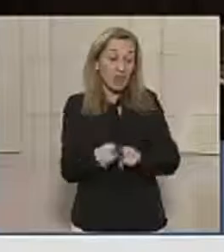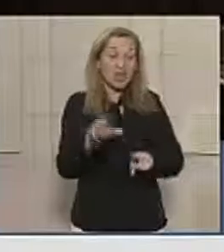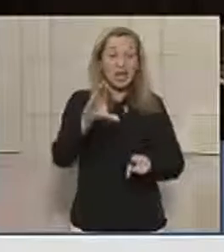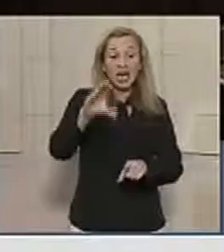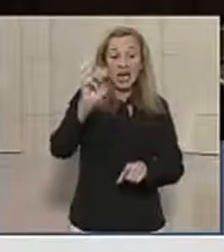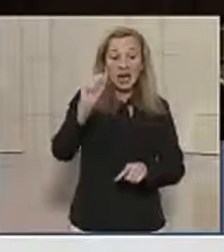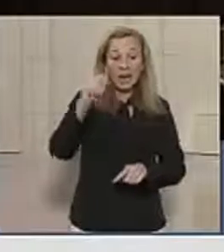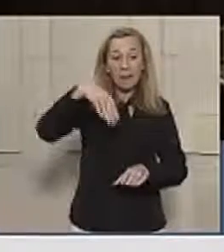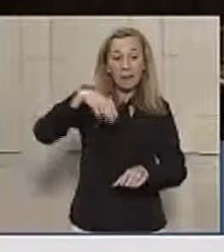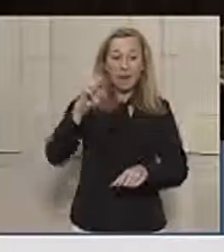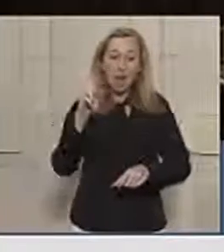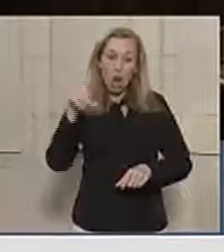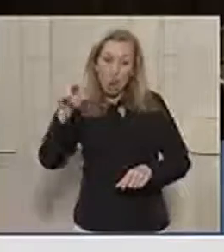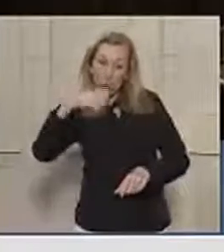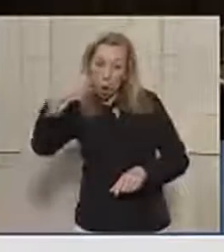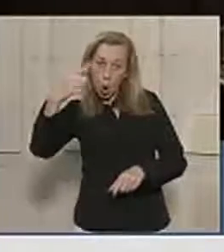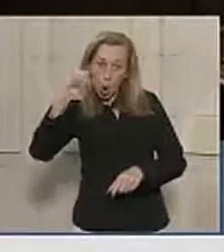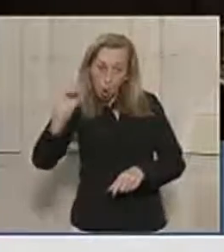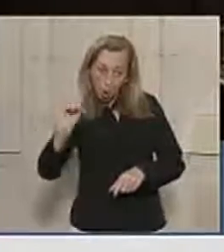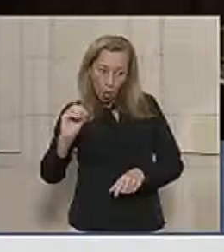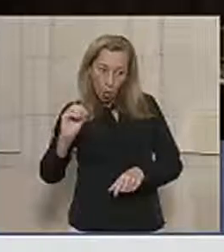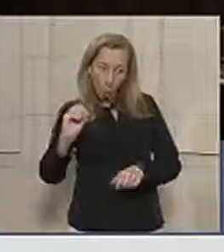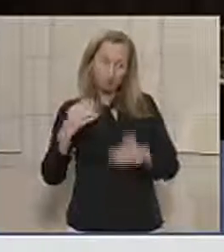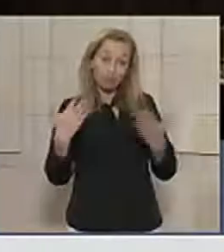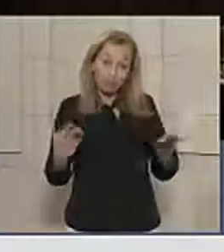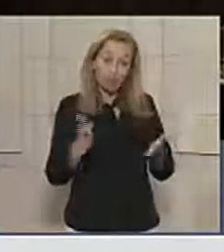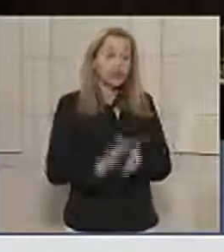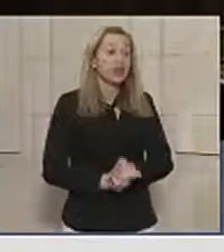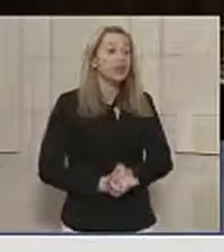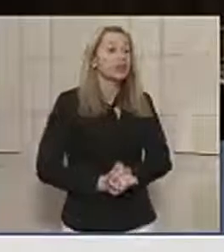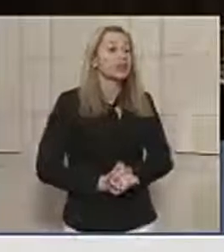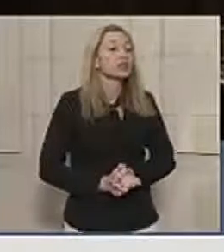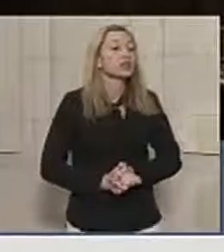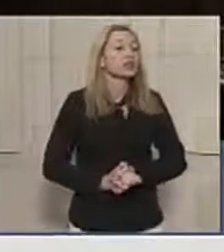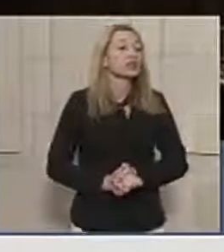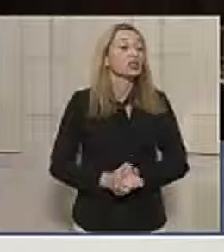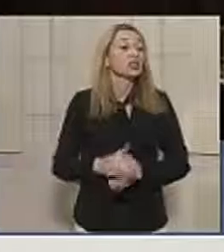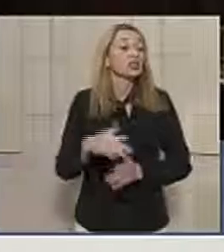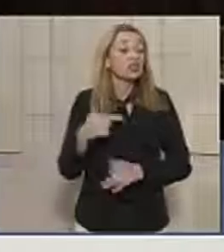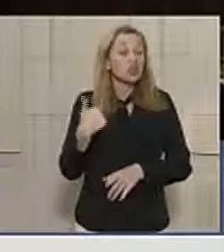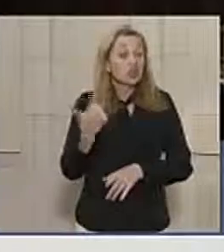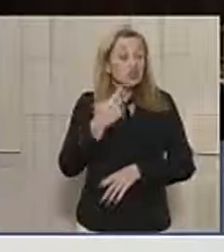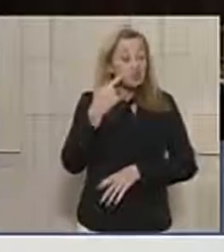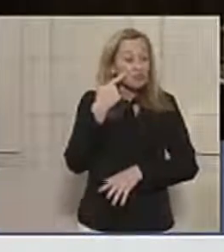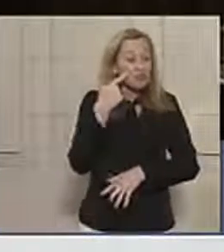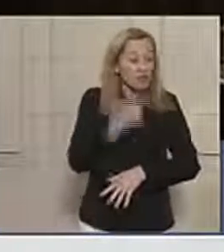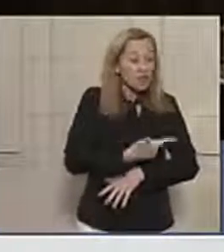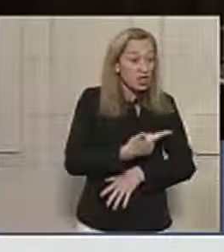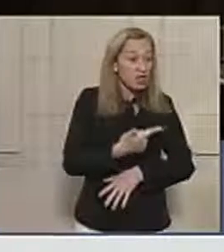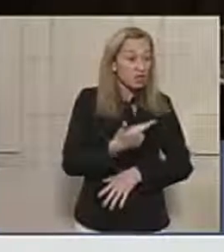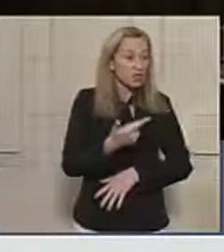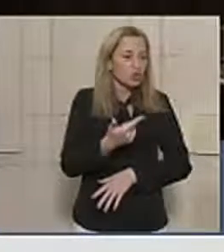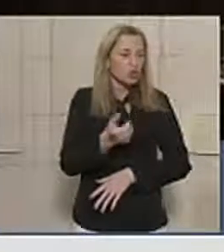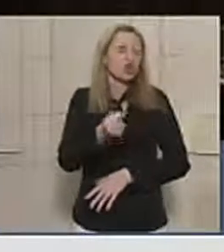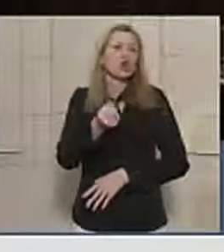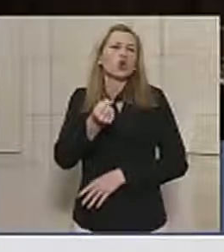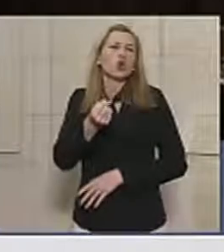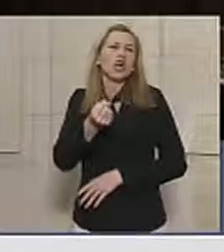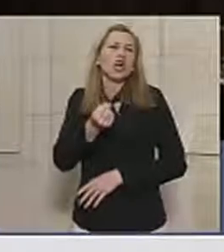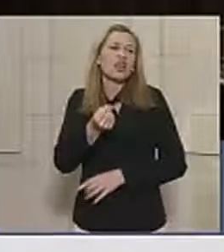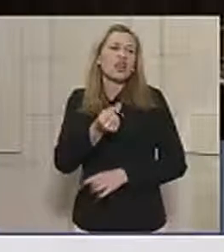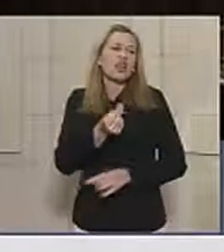não raras vezes, na questão da camelotagem, a gente verifica aqui a venda de produtos